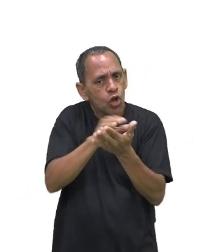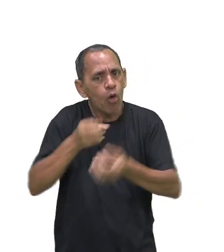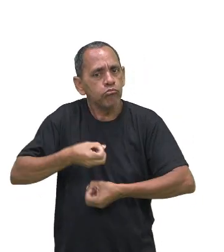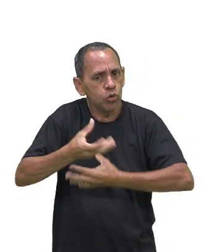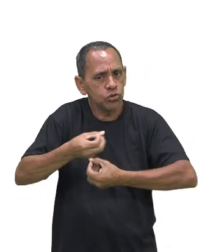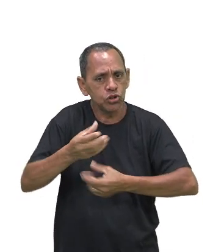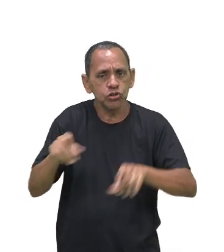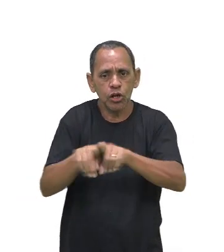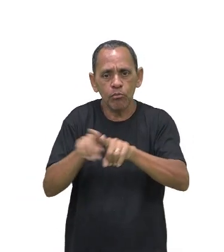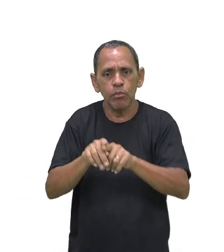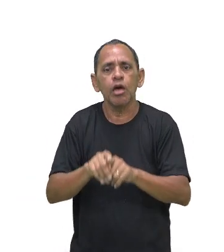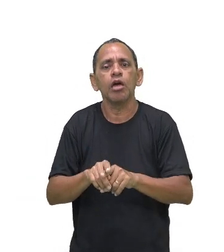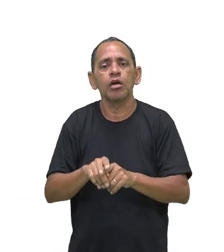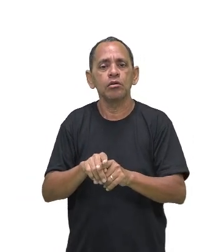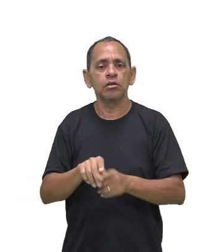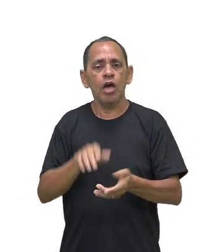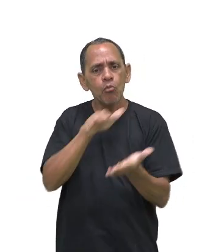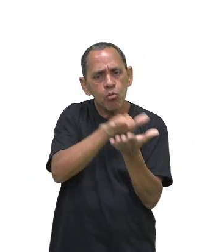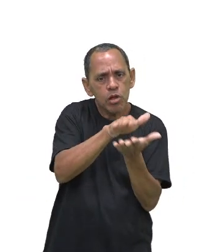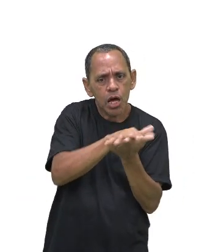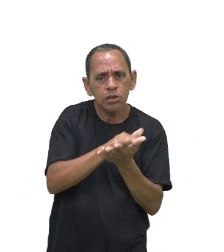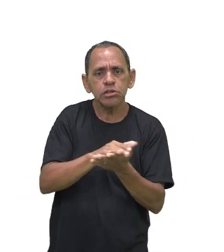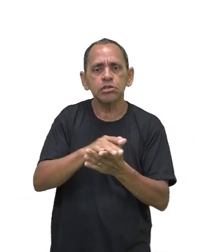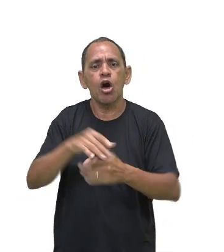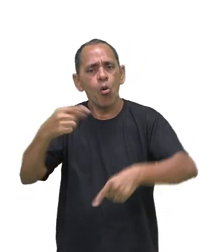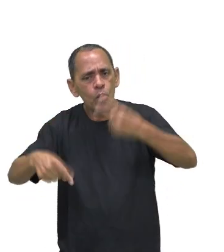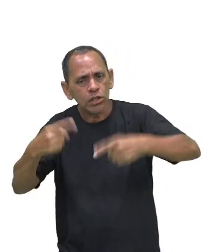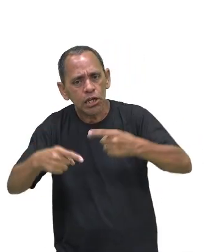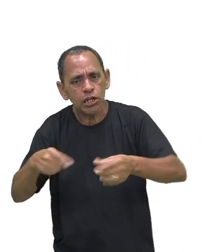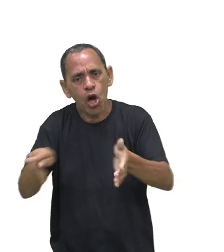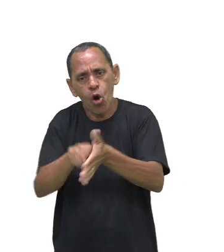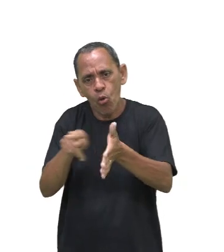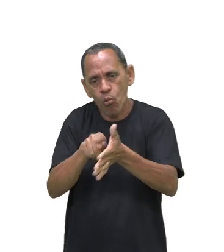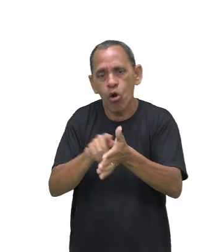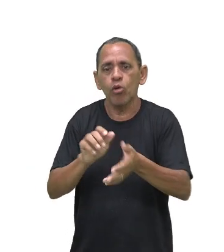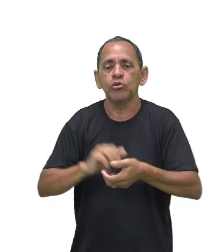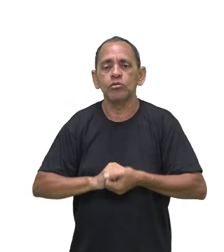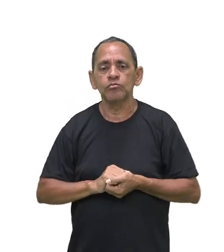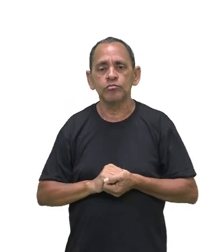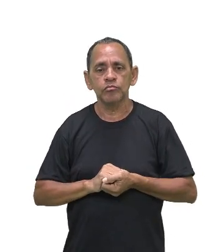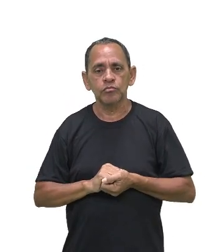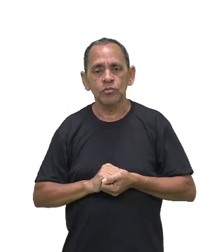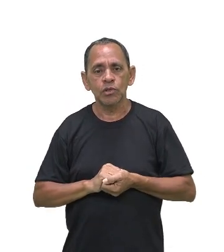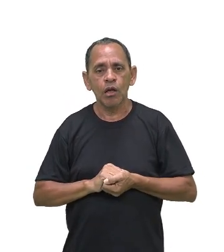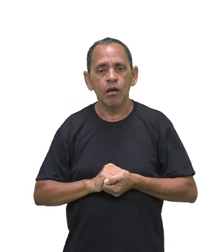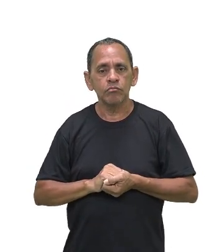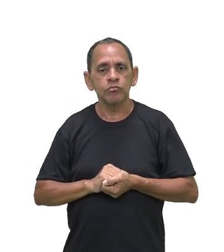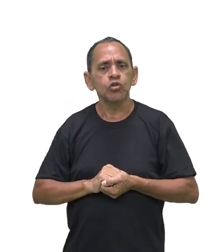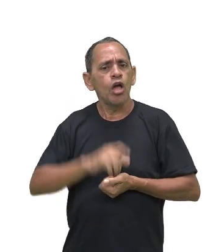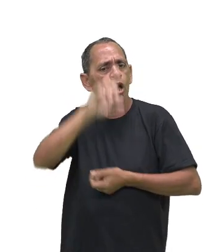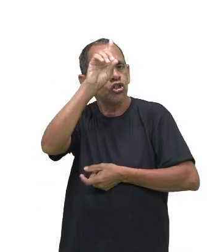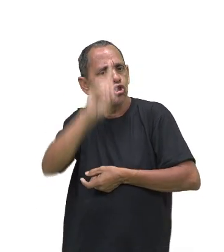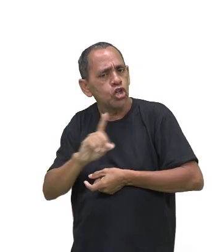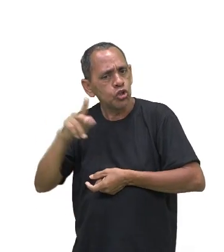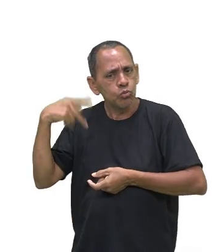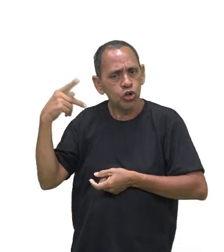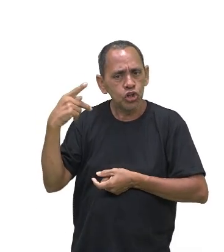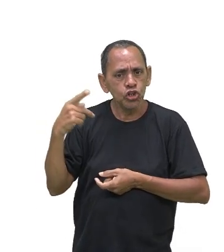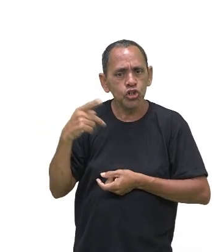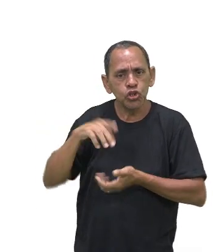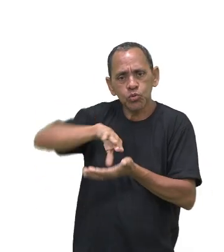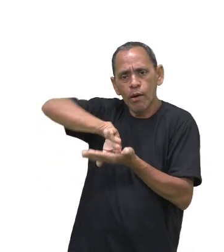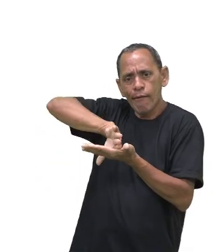por exemplo, da ditadura de 64, ele teve seus direitos políticos cassados. E